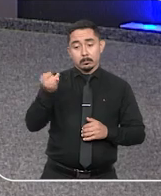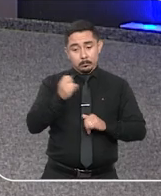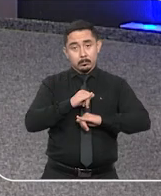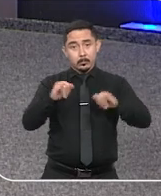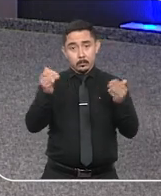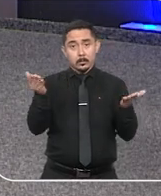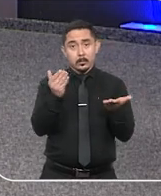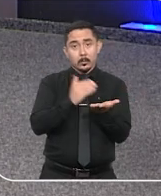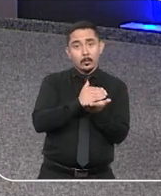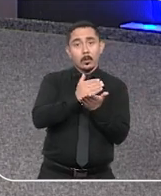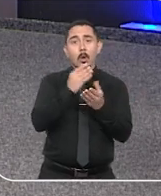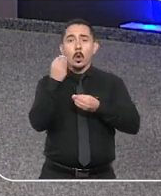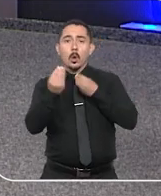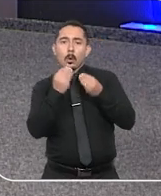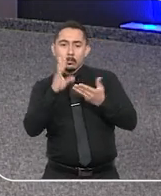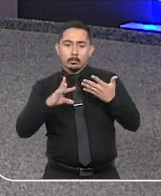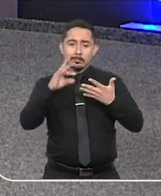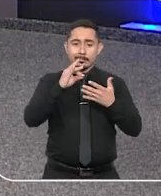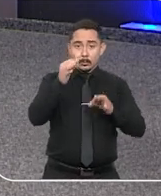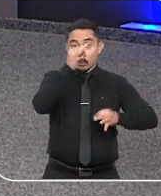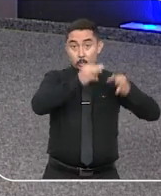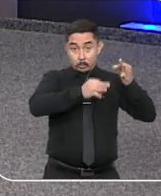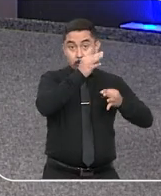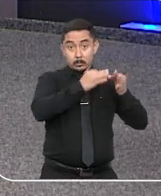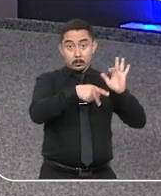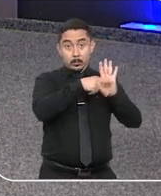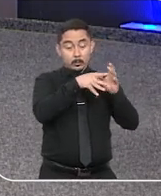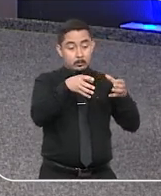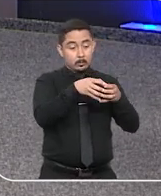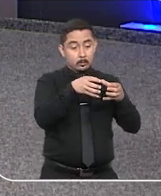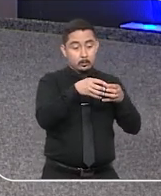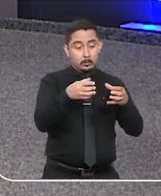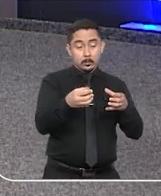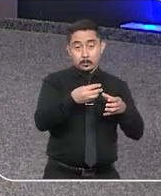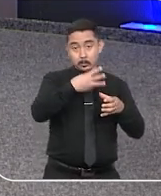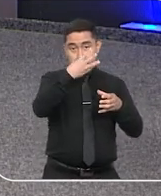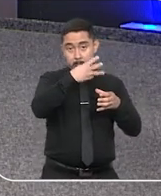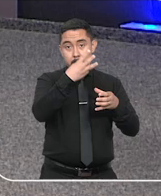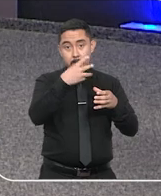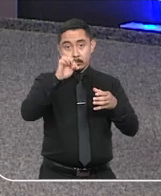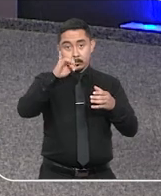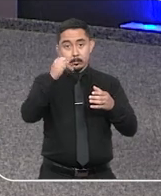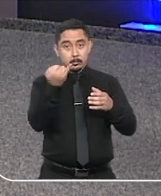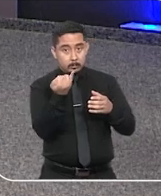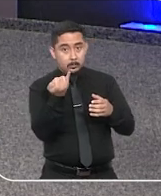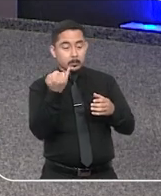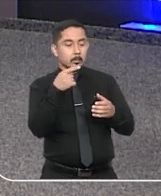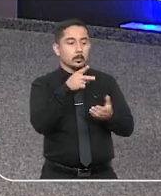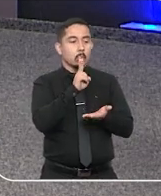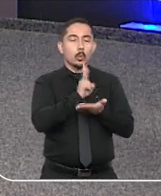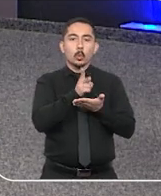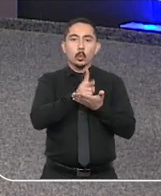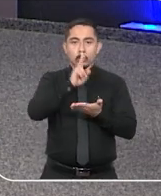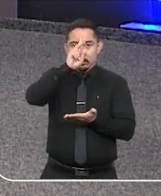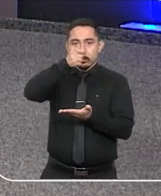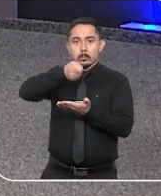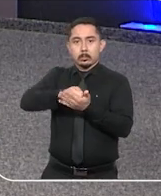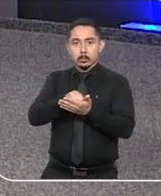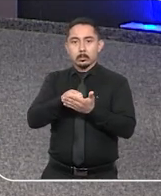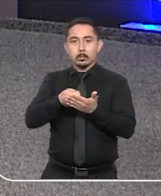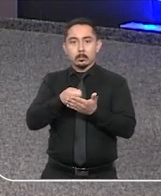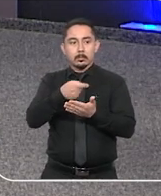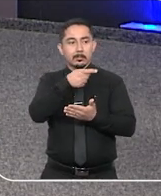E o STJ Notícias começa destacando o julgamento em que a terceira turma do Superior Tribunal de Justiça